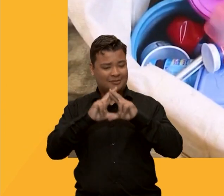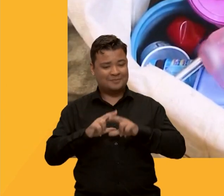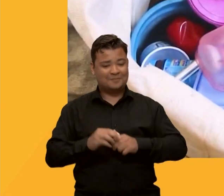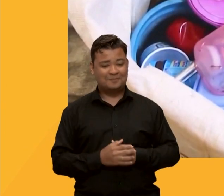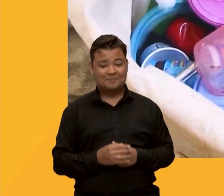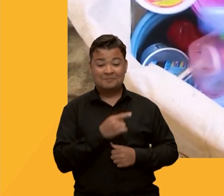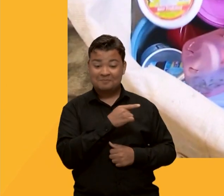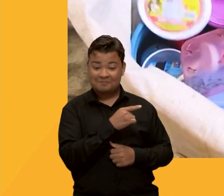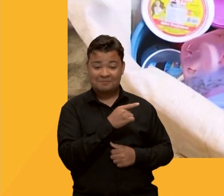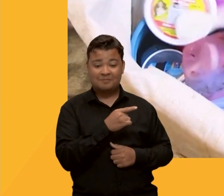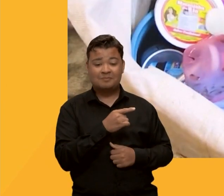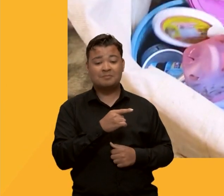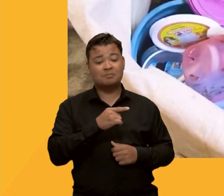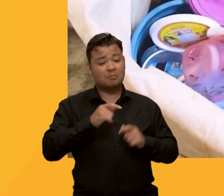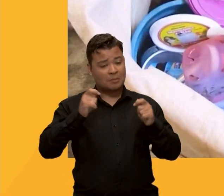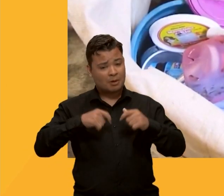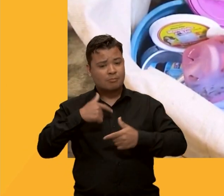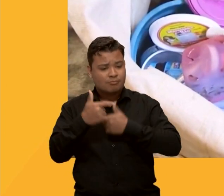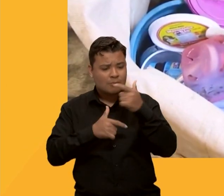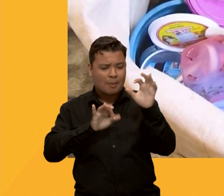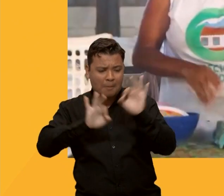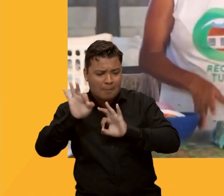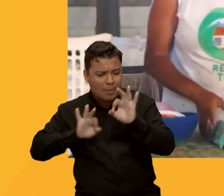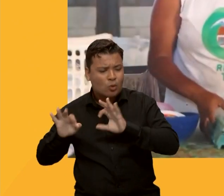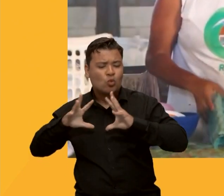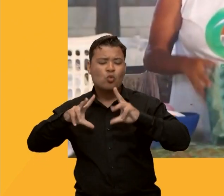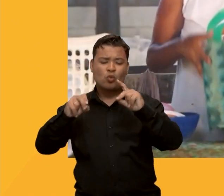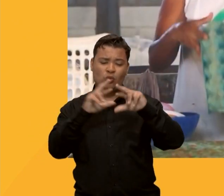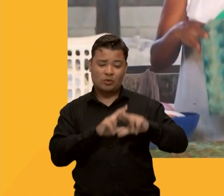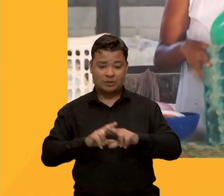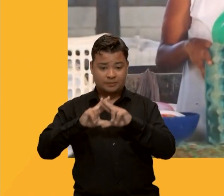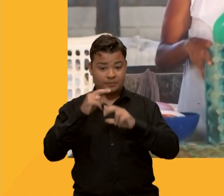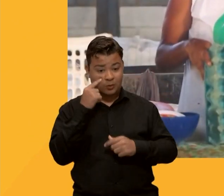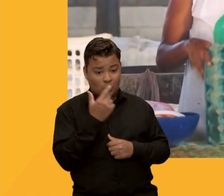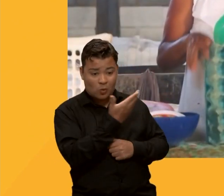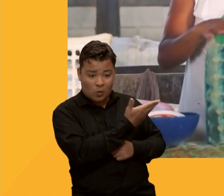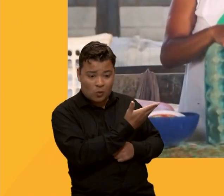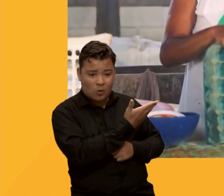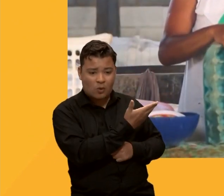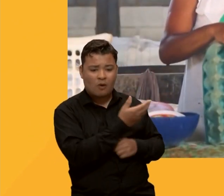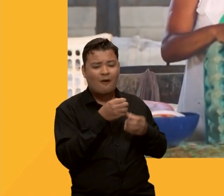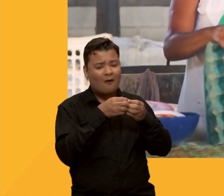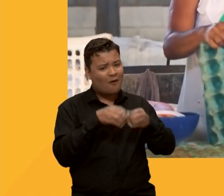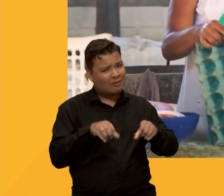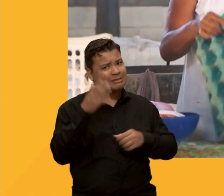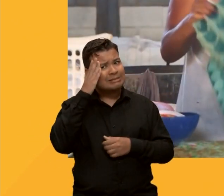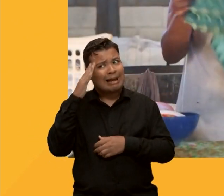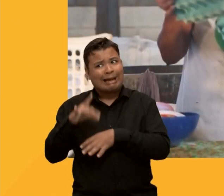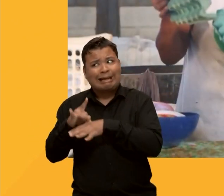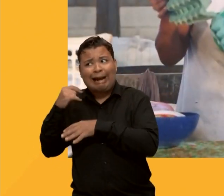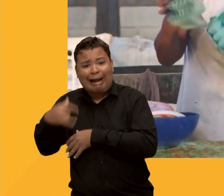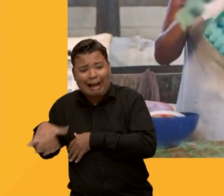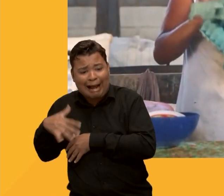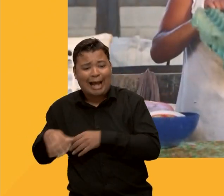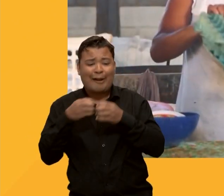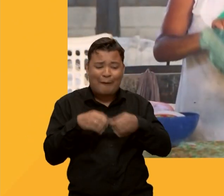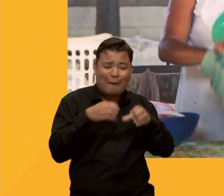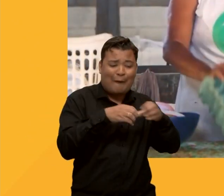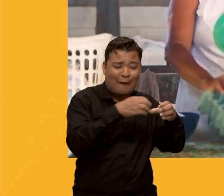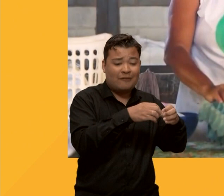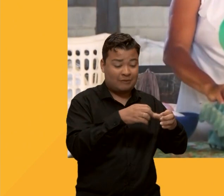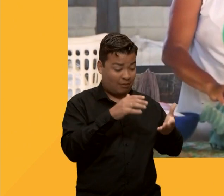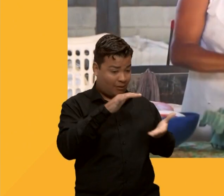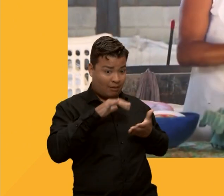nós usamos como balde bacia. Traga pra gente que a gente recicla tudo. Cartela de ovo. Carne tá cara, né? Então, bastante ovo, bastante cartela, manda